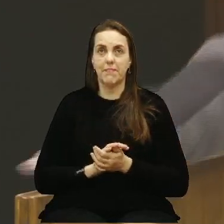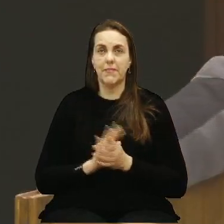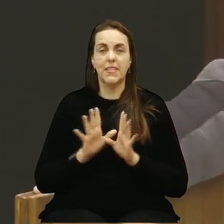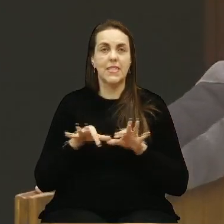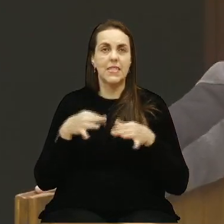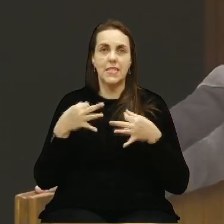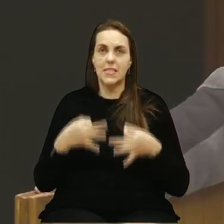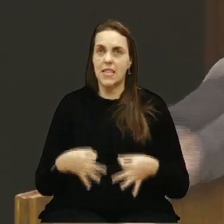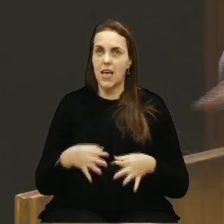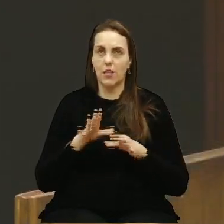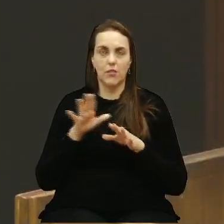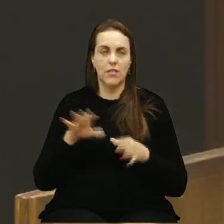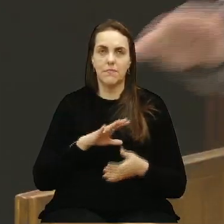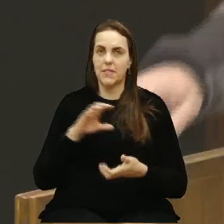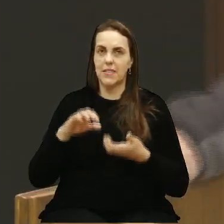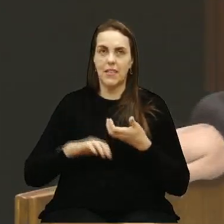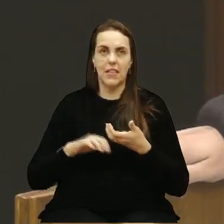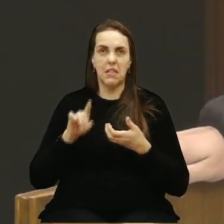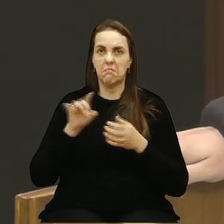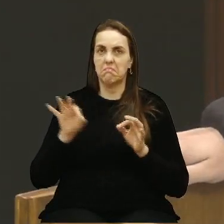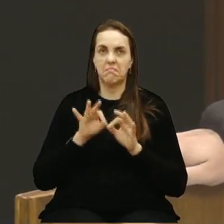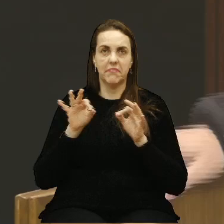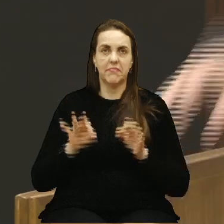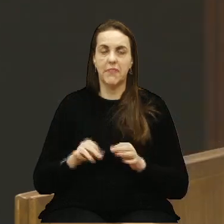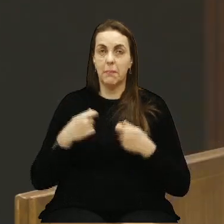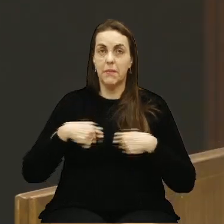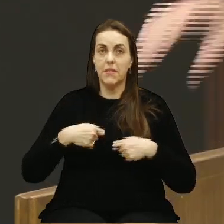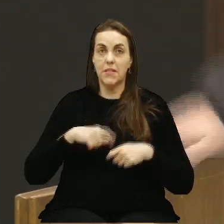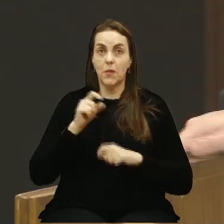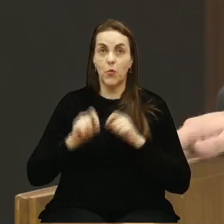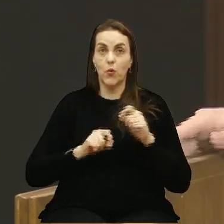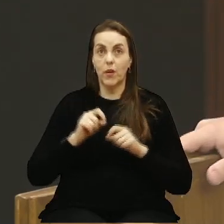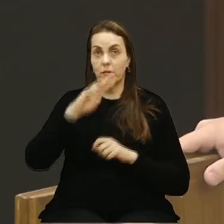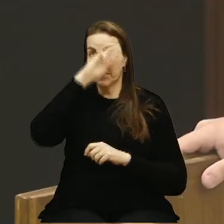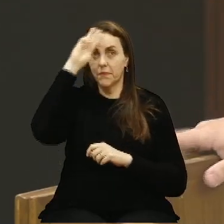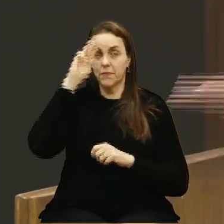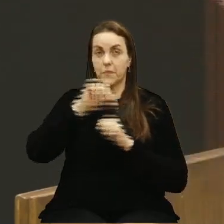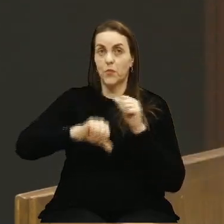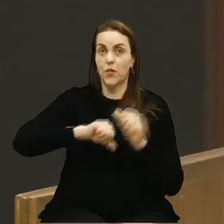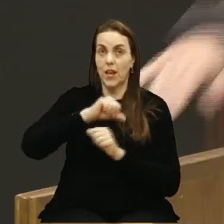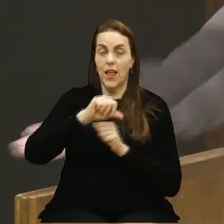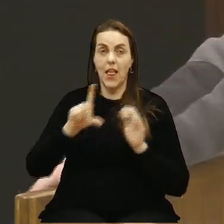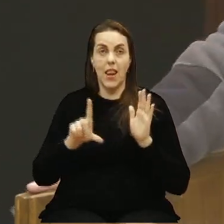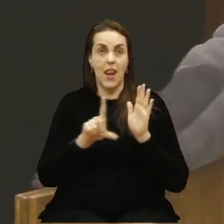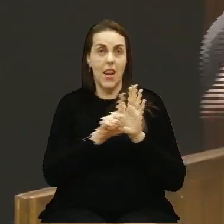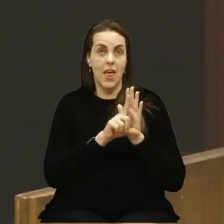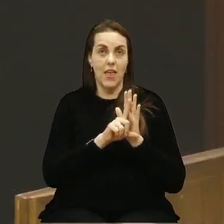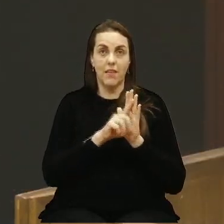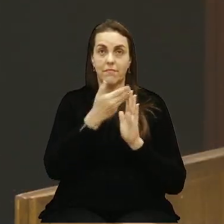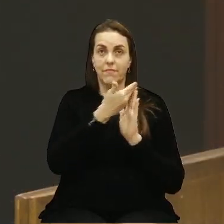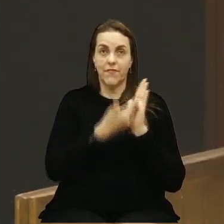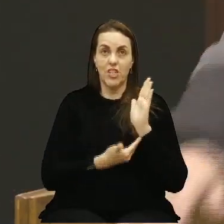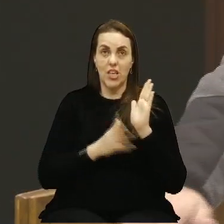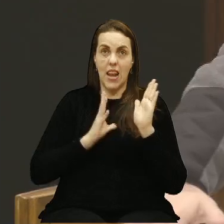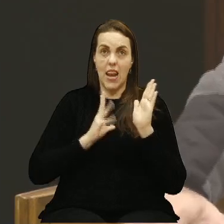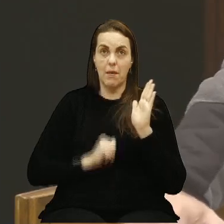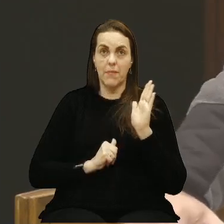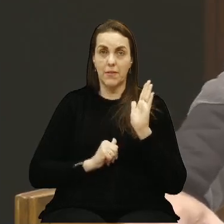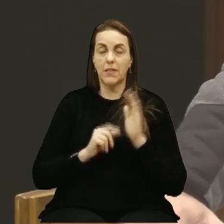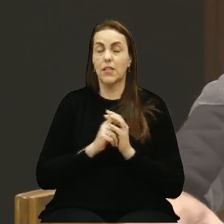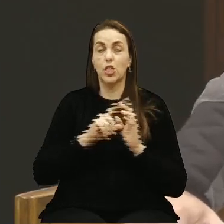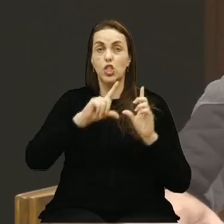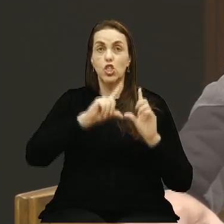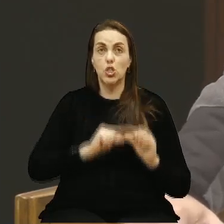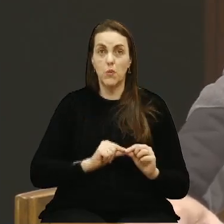da República, que o que nós precisamos, vereador Juliano Valim, é alterar a lei do ficha limpa. É isso que nós precisamos. Reduzir a condenação de quem